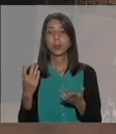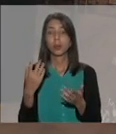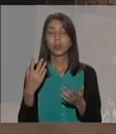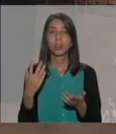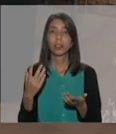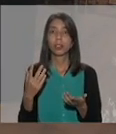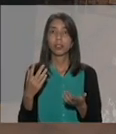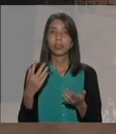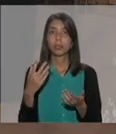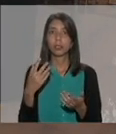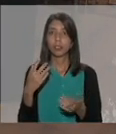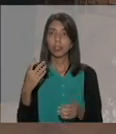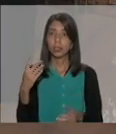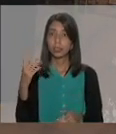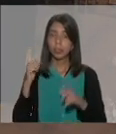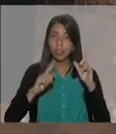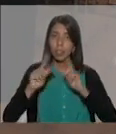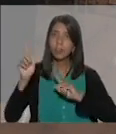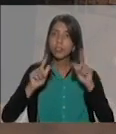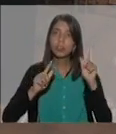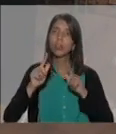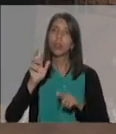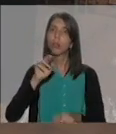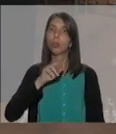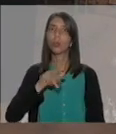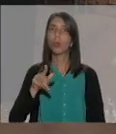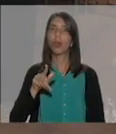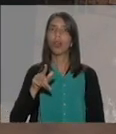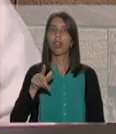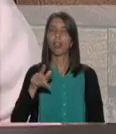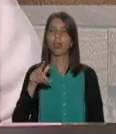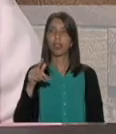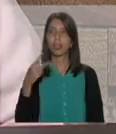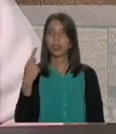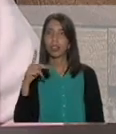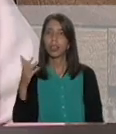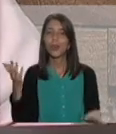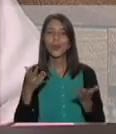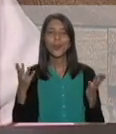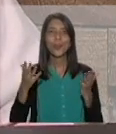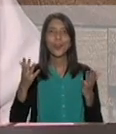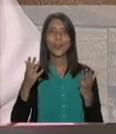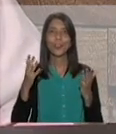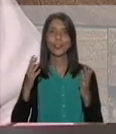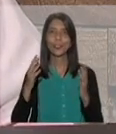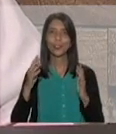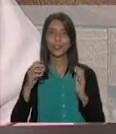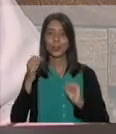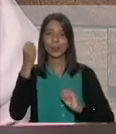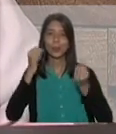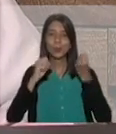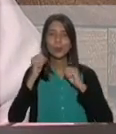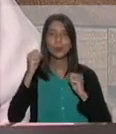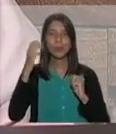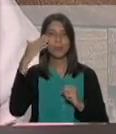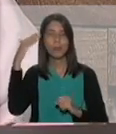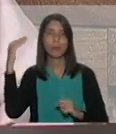porque, pelo fato, a televisão não era essa penetração e essa indústria que é